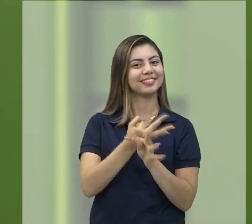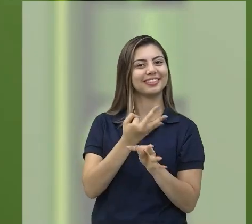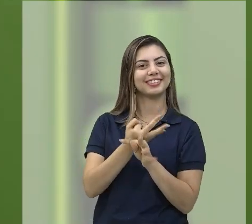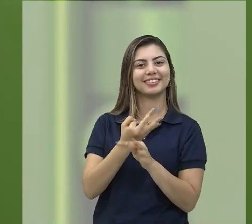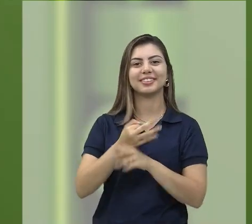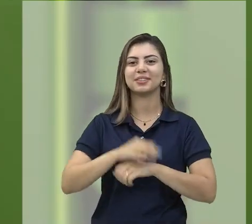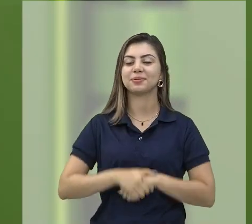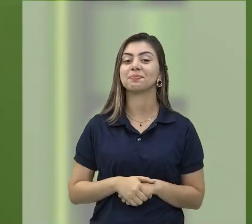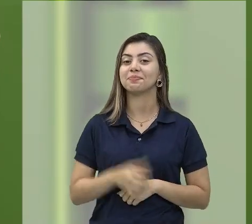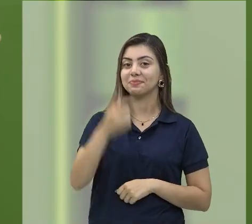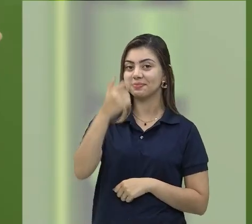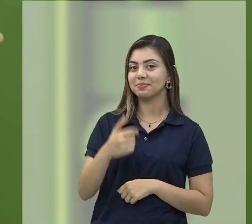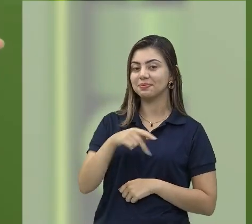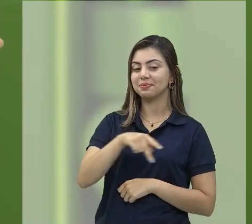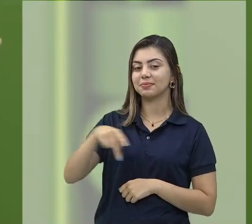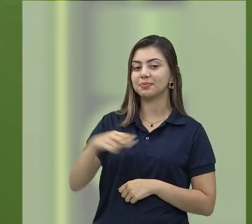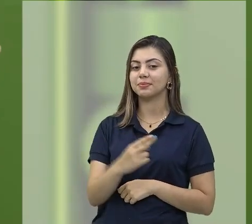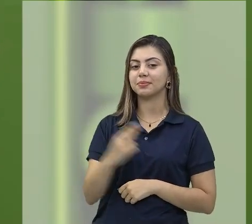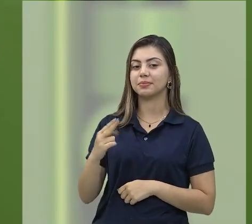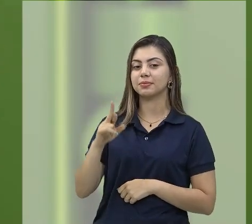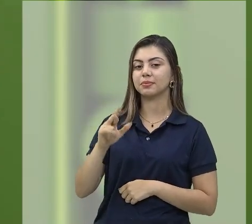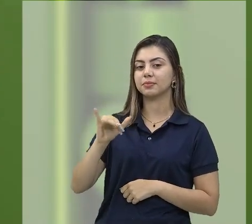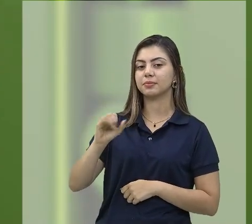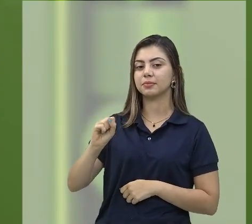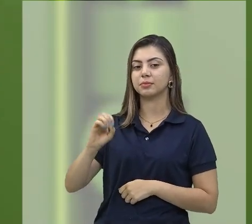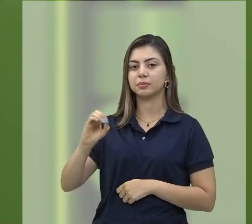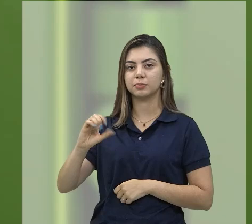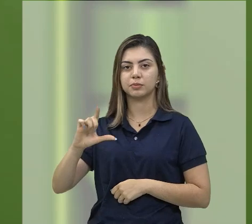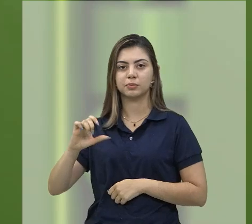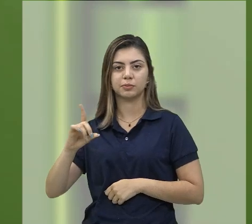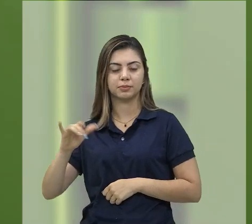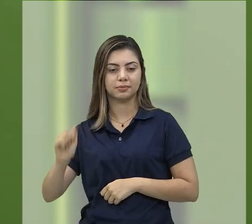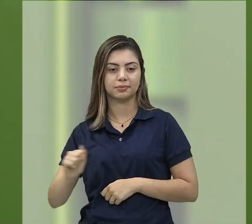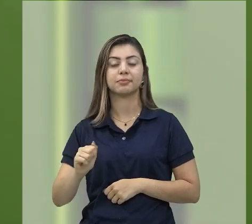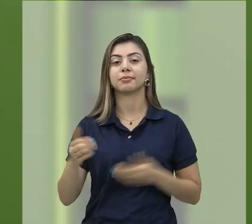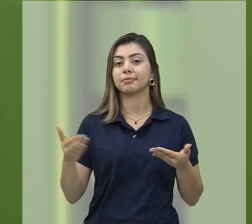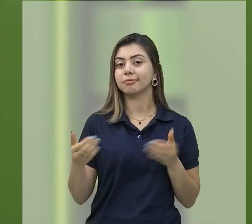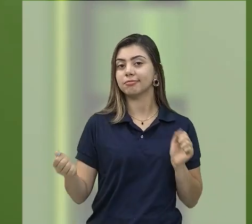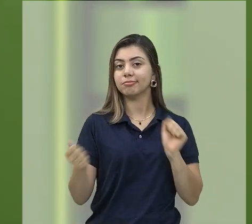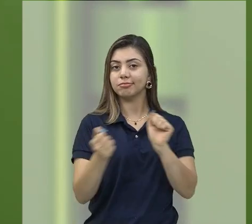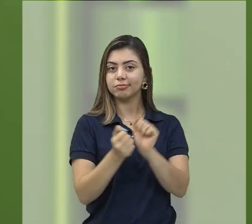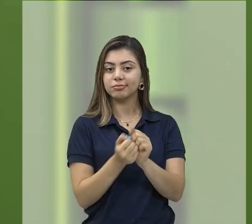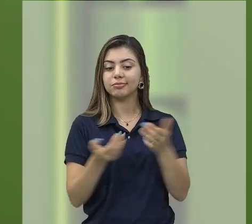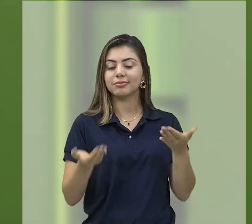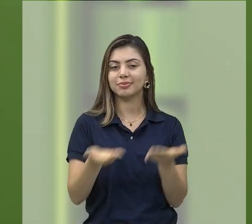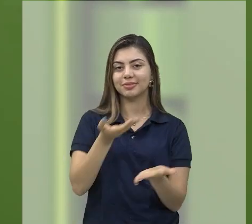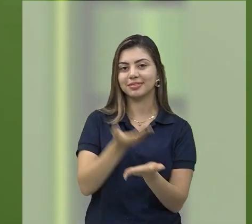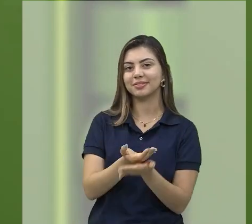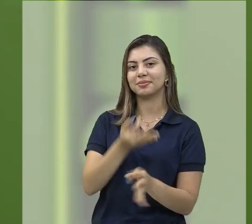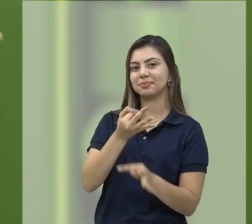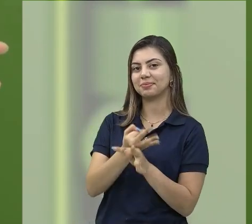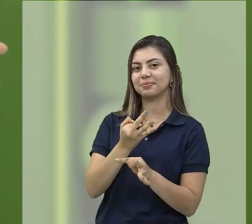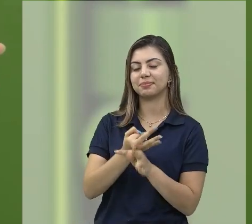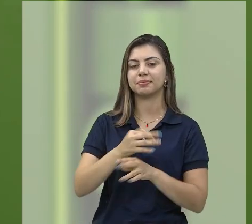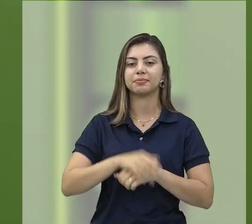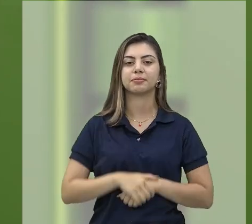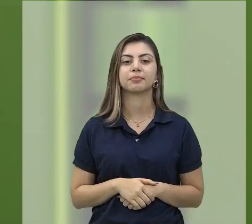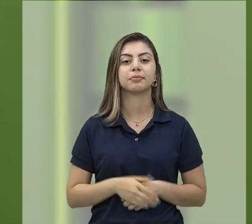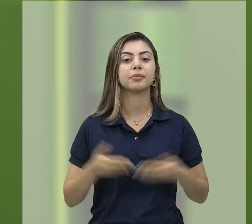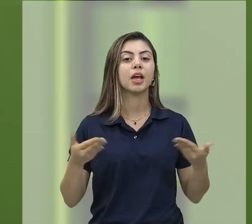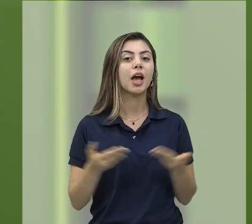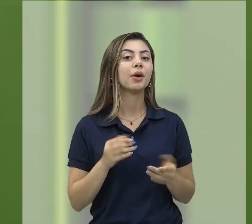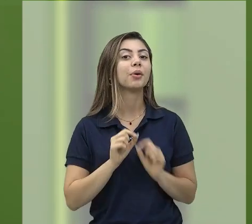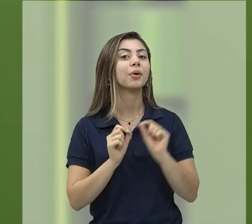física. Eu sou a professora Risolda Farias, que estarei com vocês em mais uma aula de física. E agora